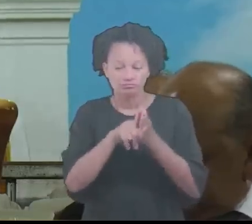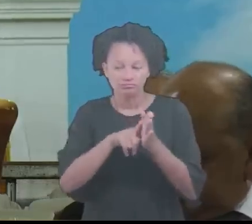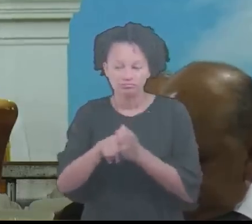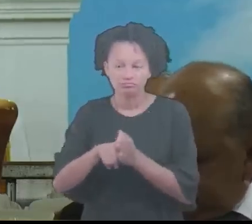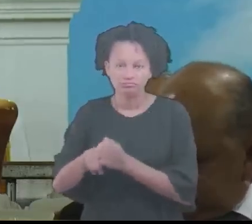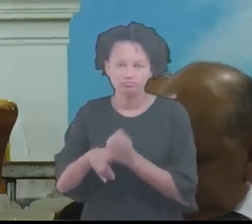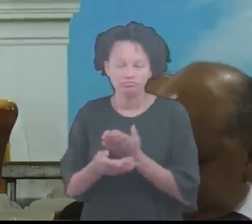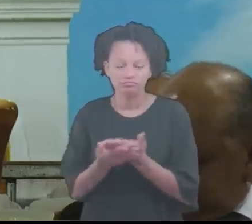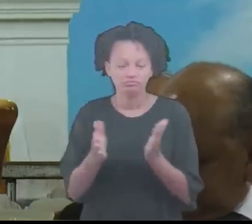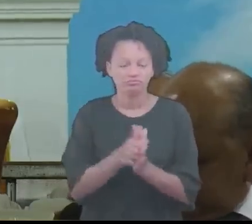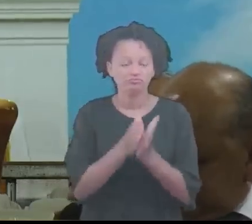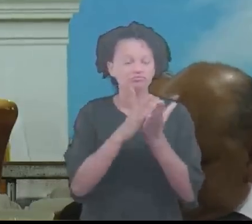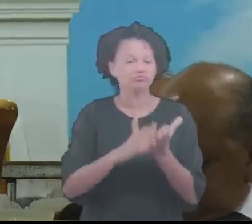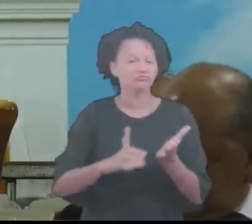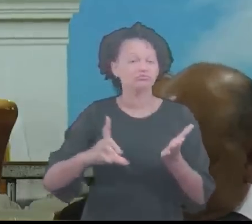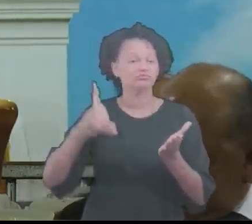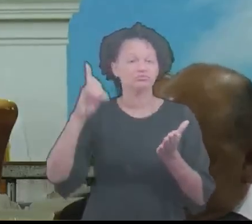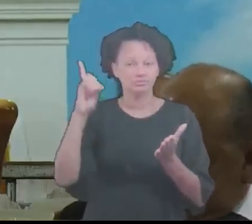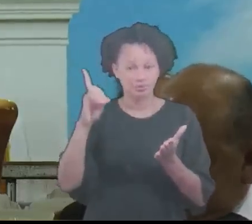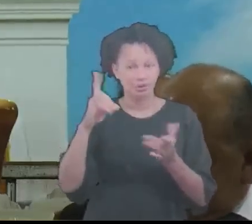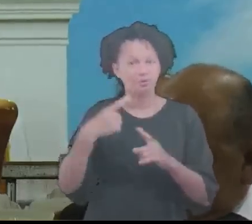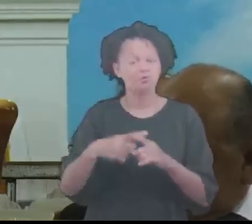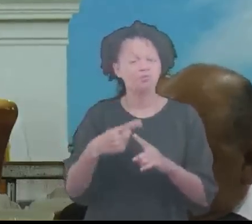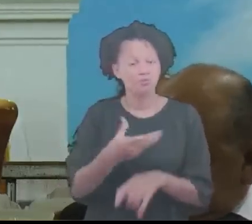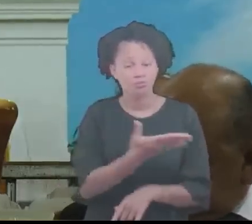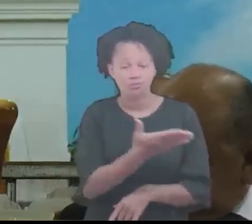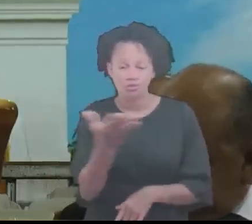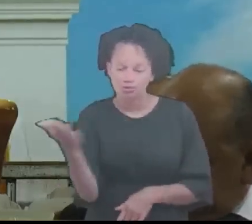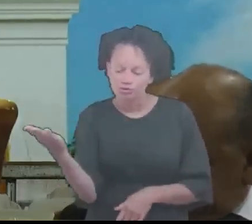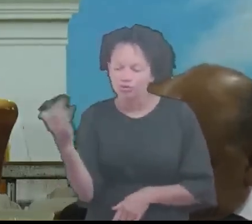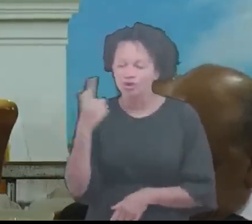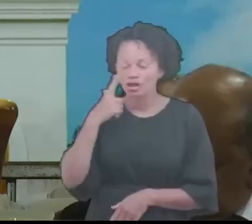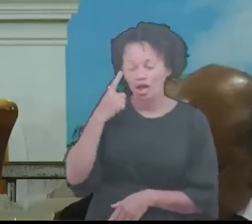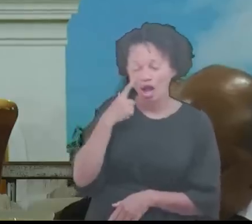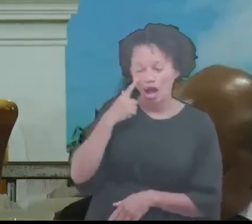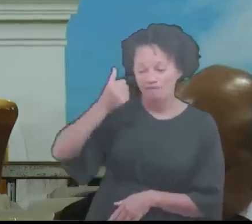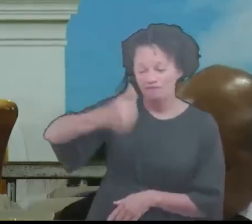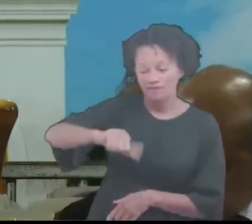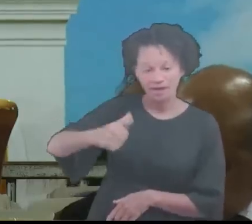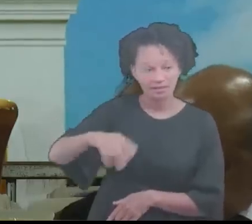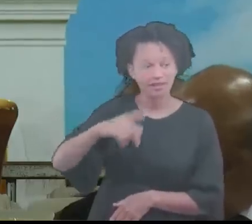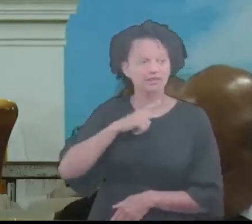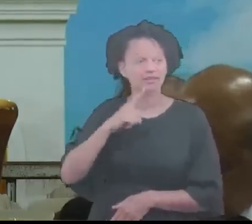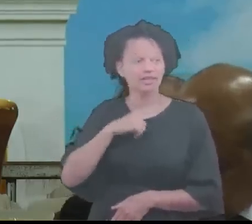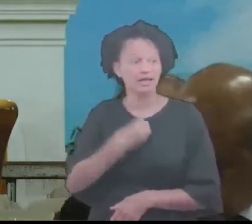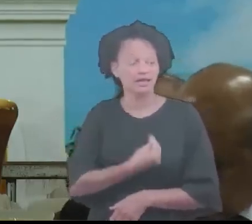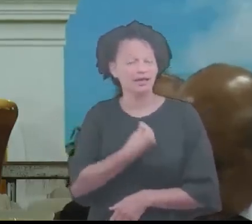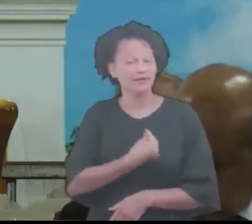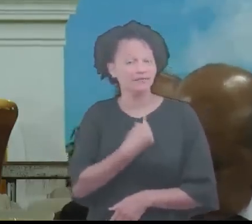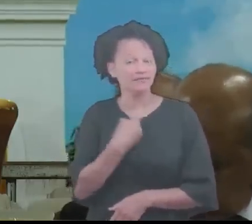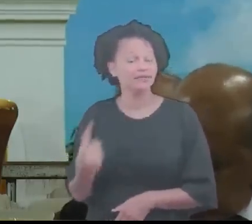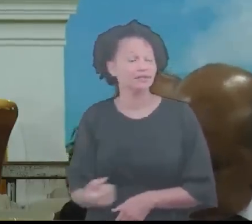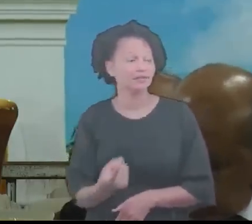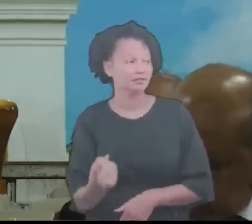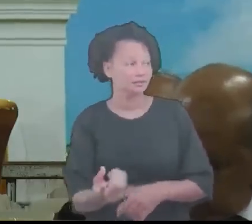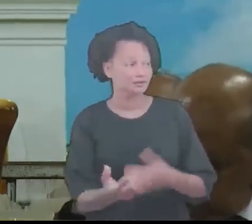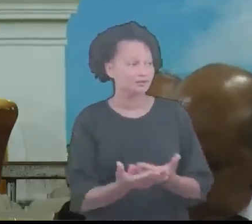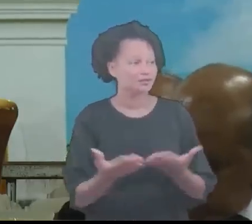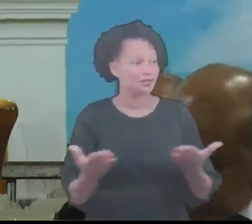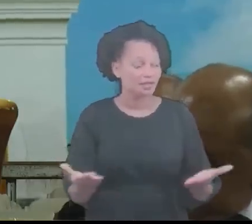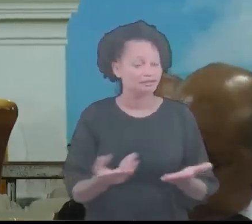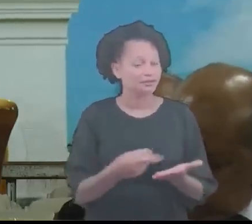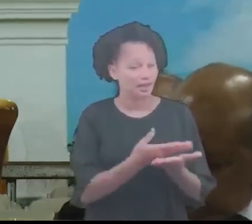as Escrituras, porque vós julgais ter nelas a vida eterna, e